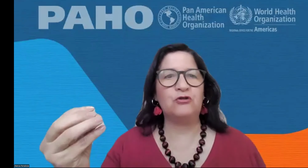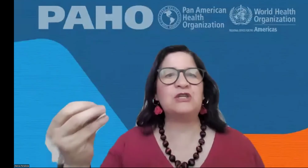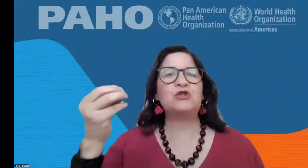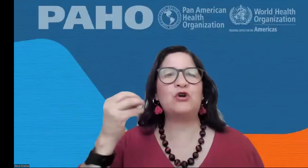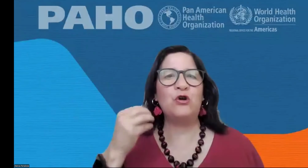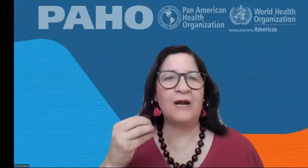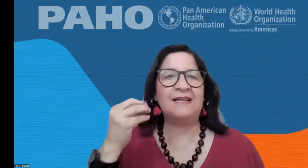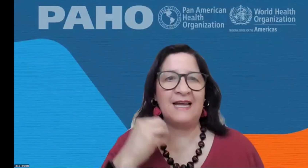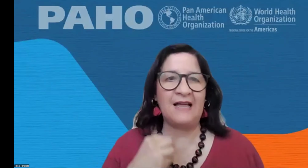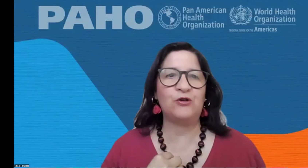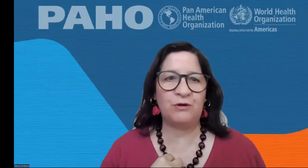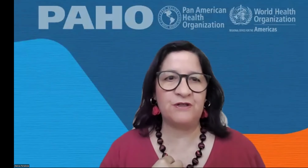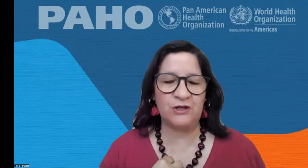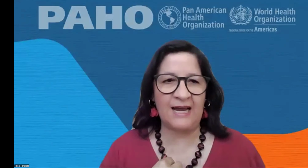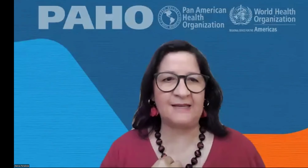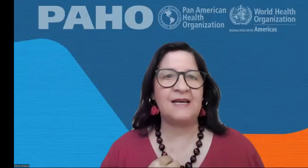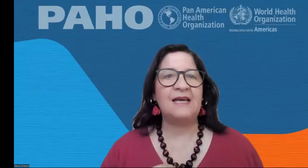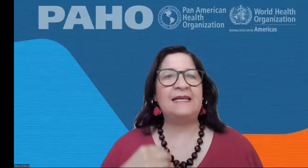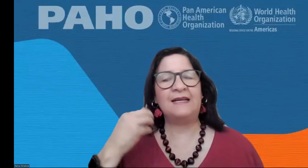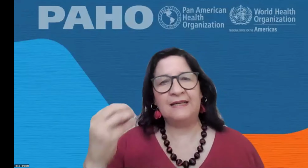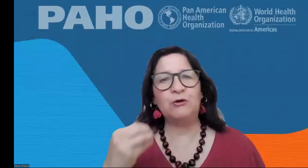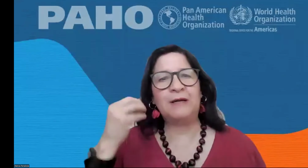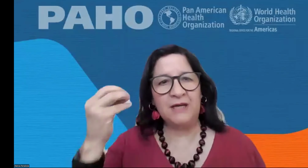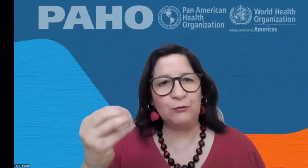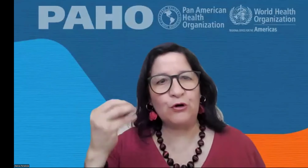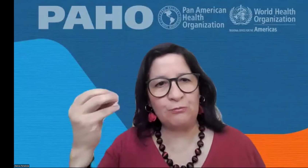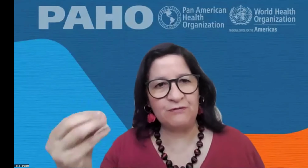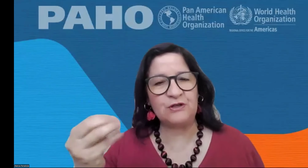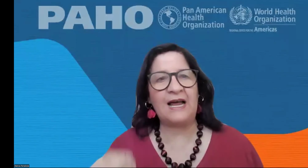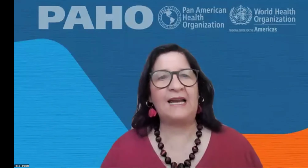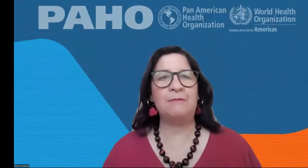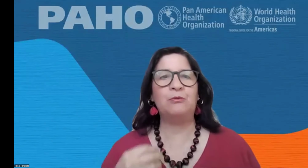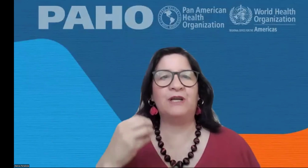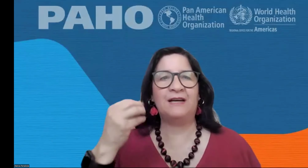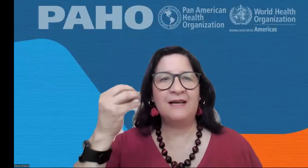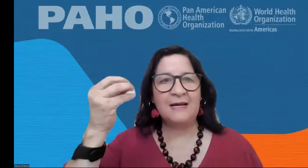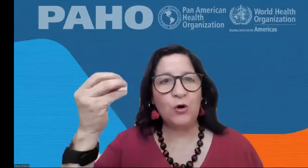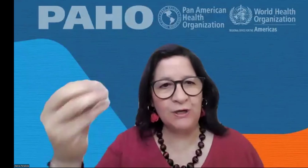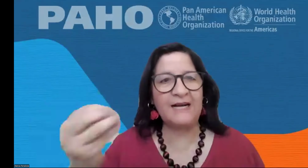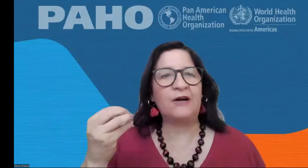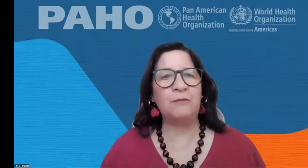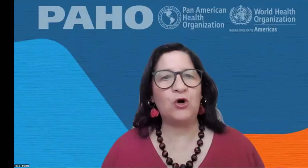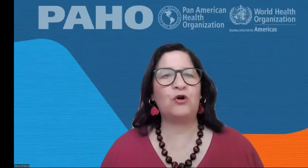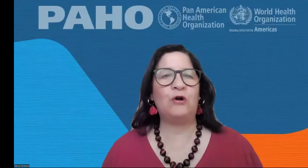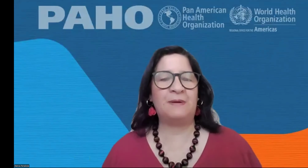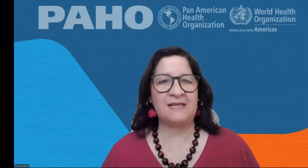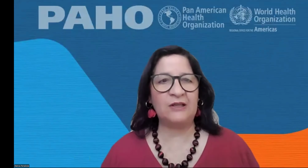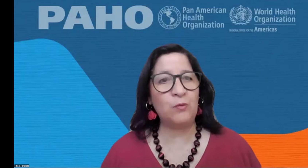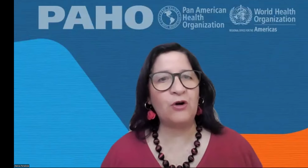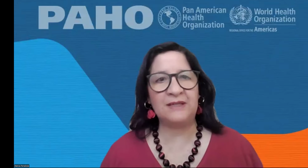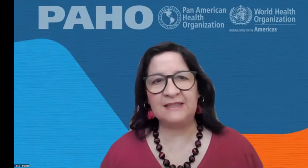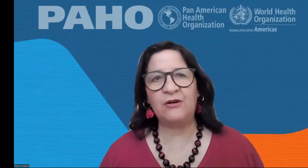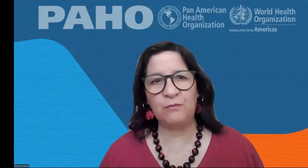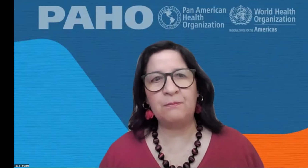desenvolver e melhorar os diagnósticos. Não é só uma tarefa dos profissionais. E temos aí também um papel dos profissionais de